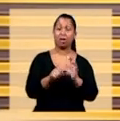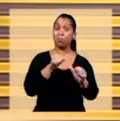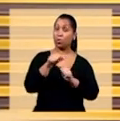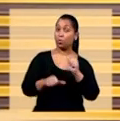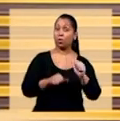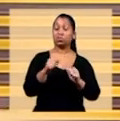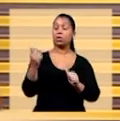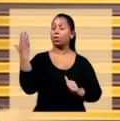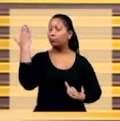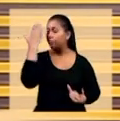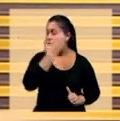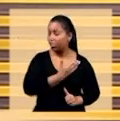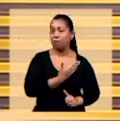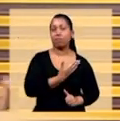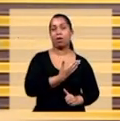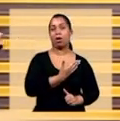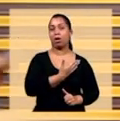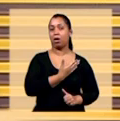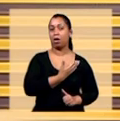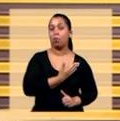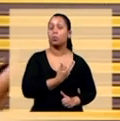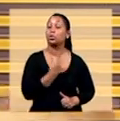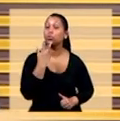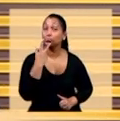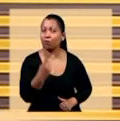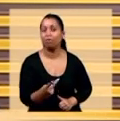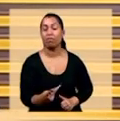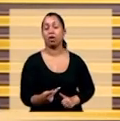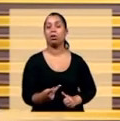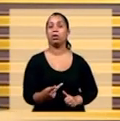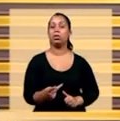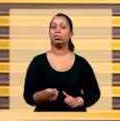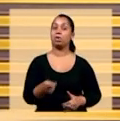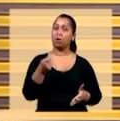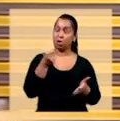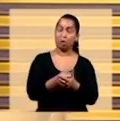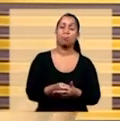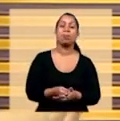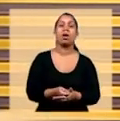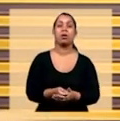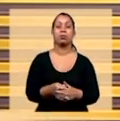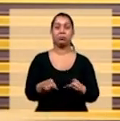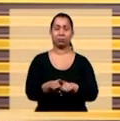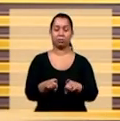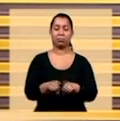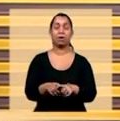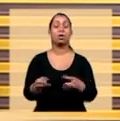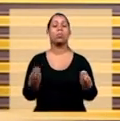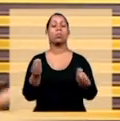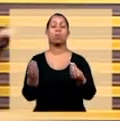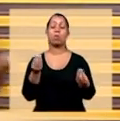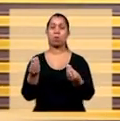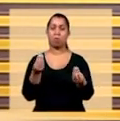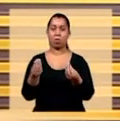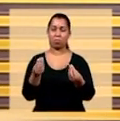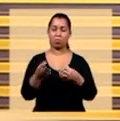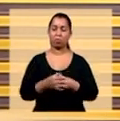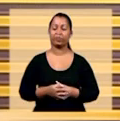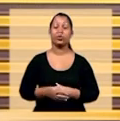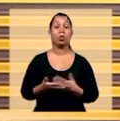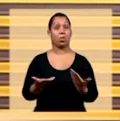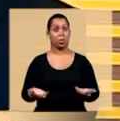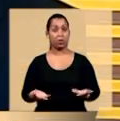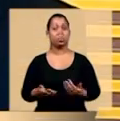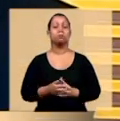Então, se eu não consigo provar o que eu estou dizendo, eu pago os honorários também. Como é que o senhor vê essa